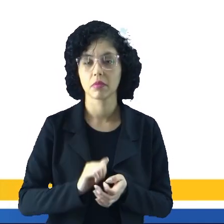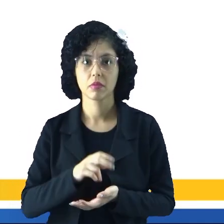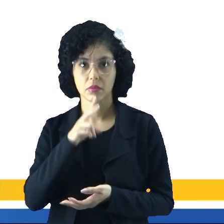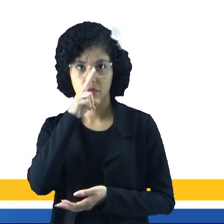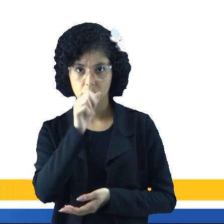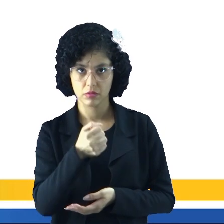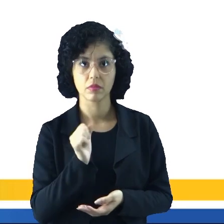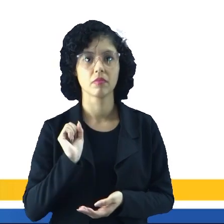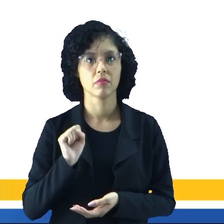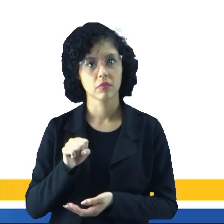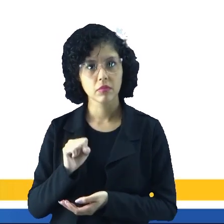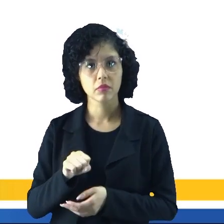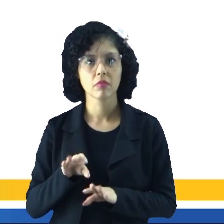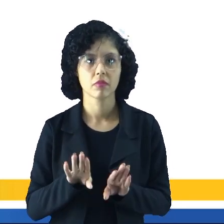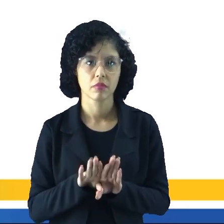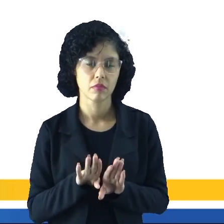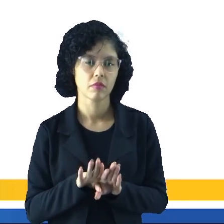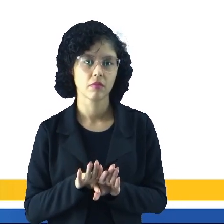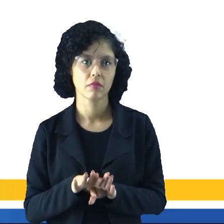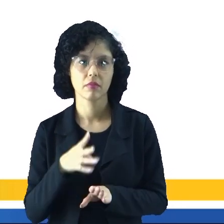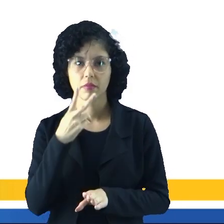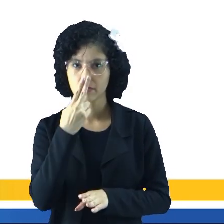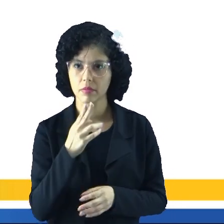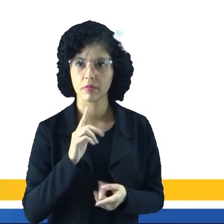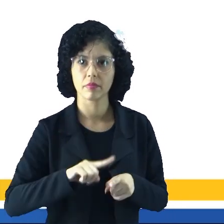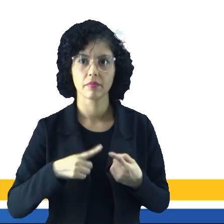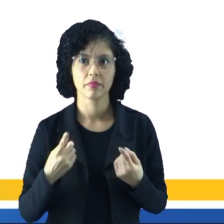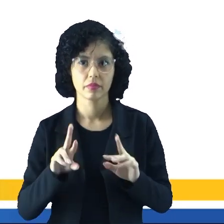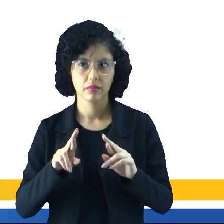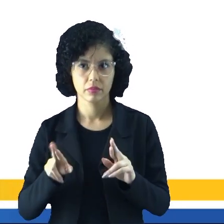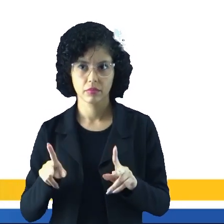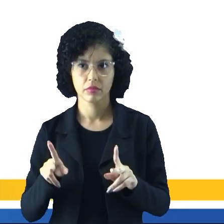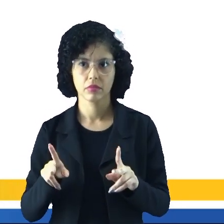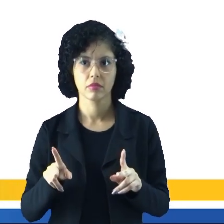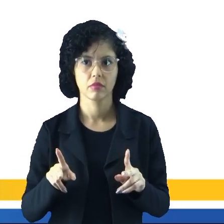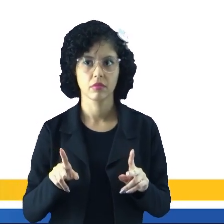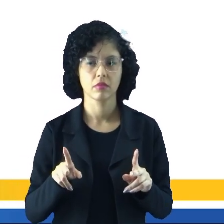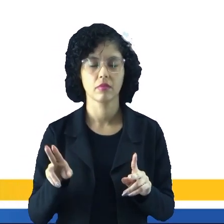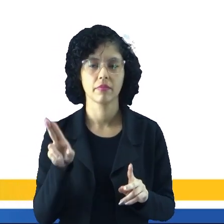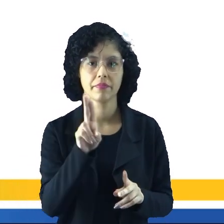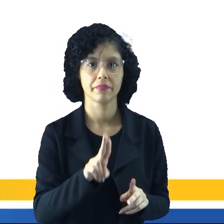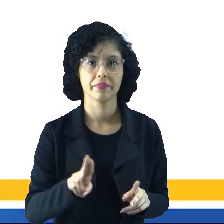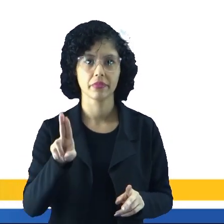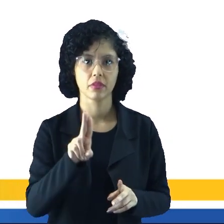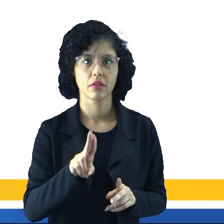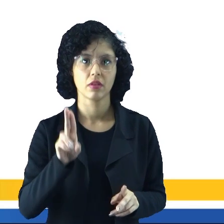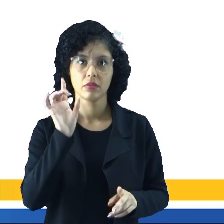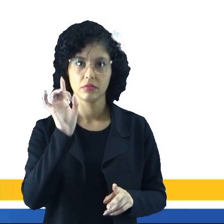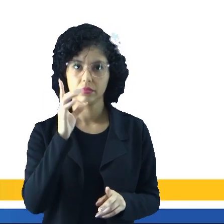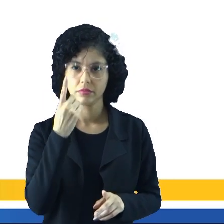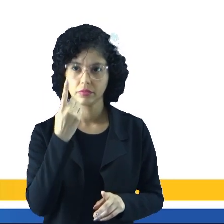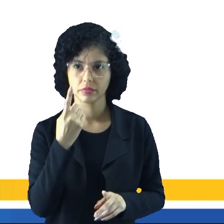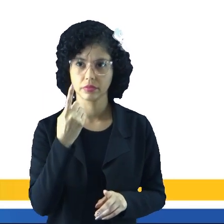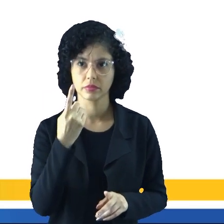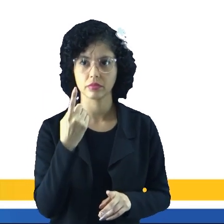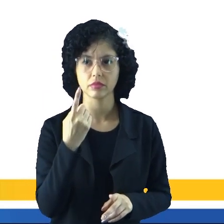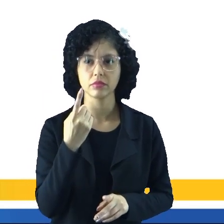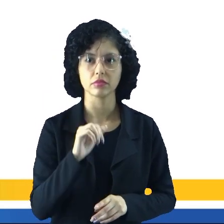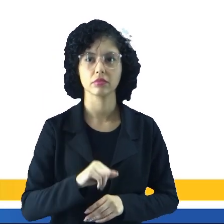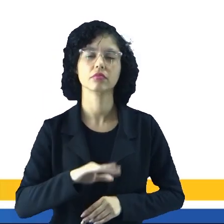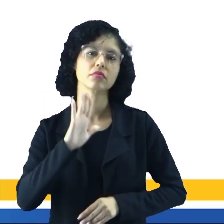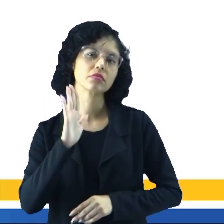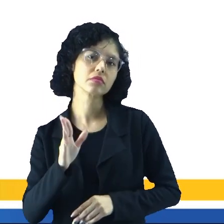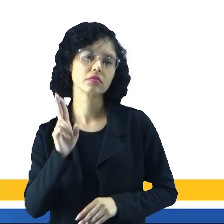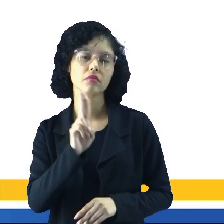força, não é? É, justamente, é parecida. Mas viu a diferença? Você vai usar apenas uma carga. Na